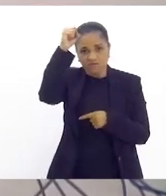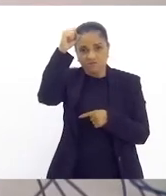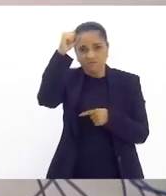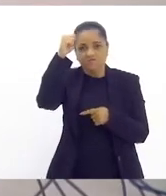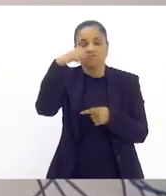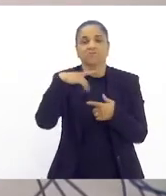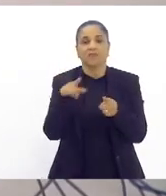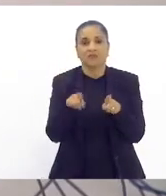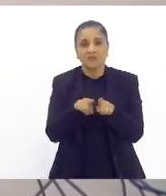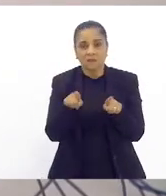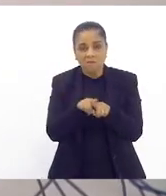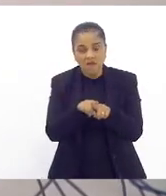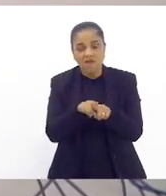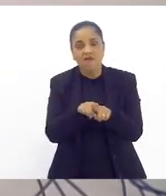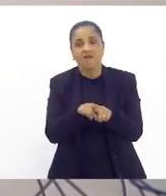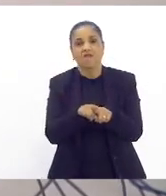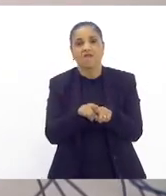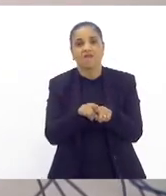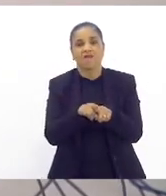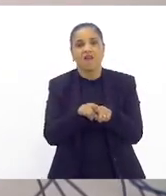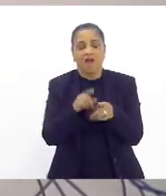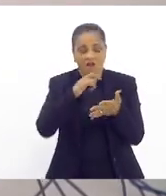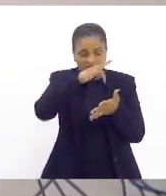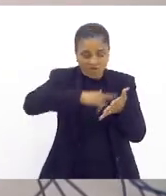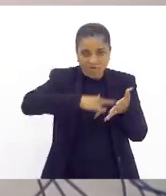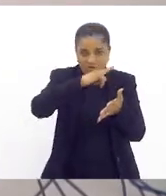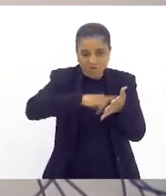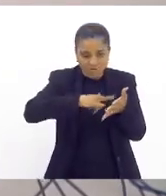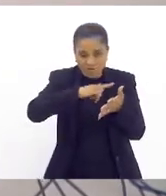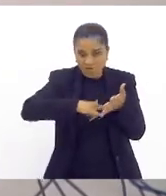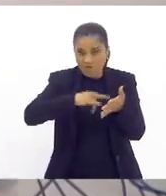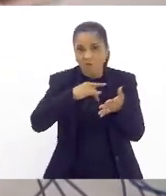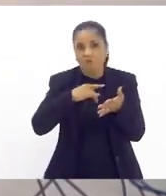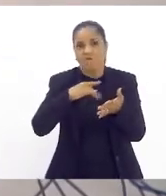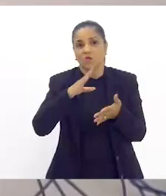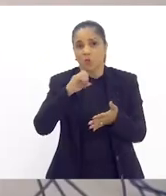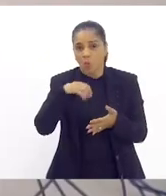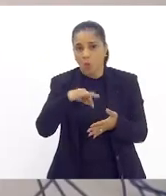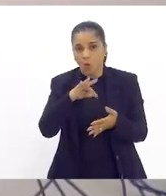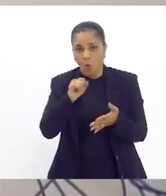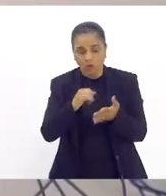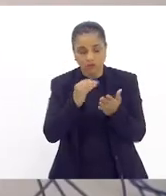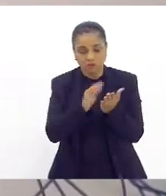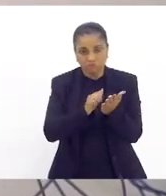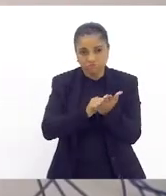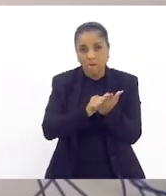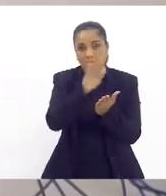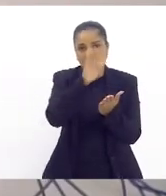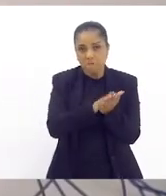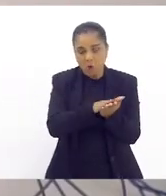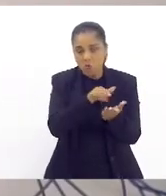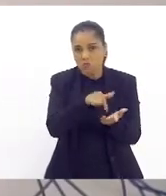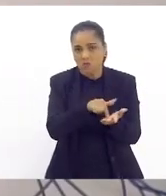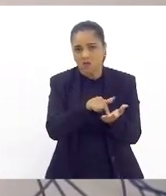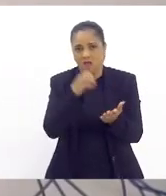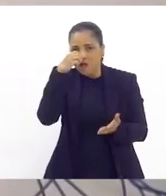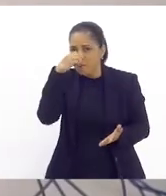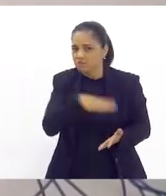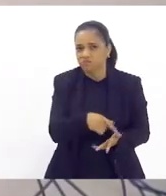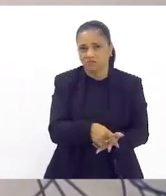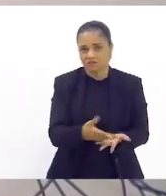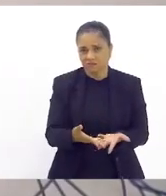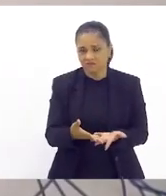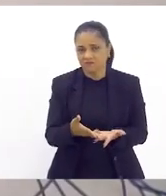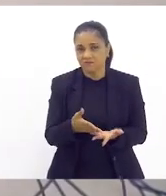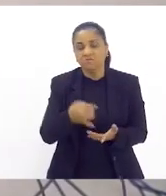ligadas à própria composição das faturas de energia elétrica cobrança abusiva a gente precisa